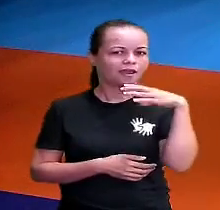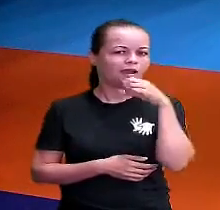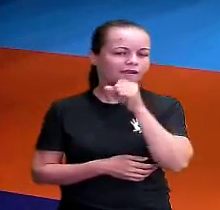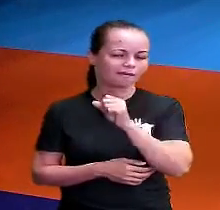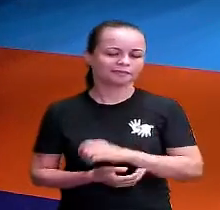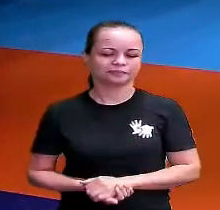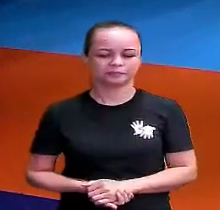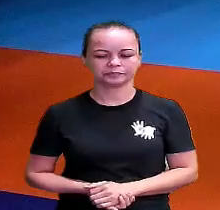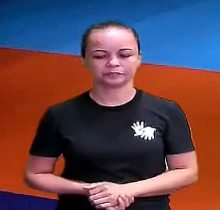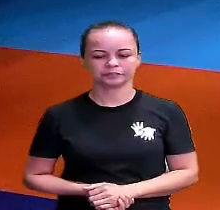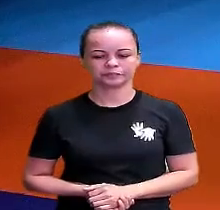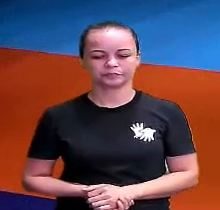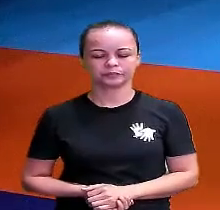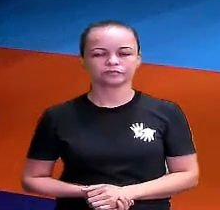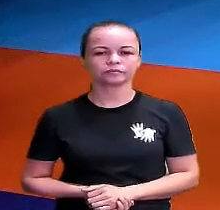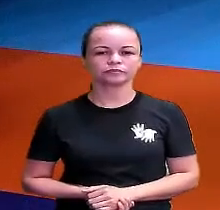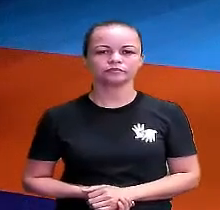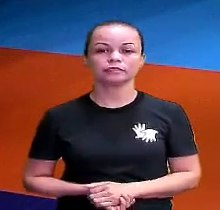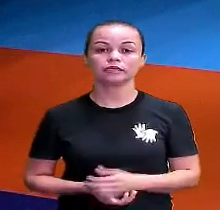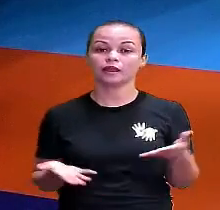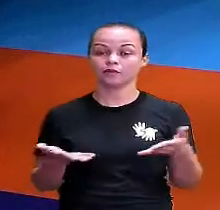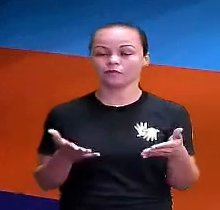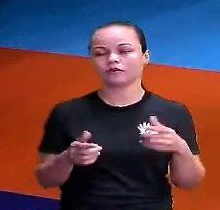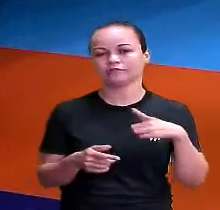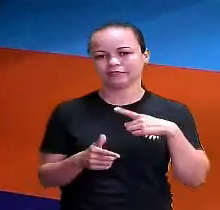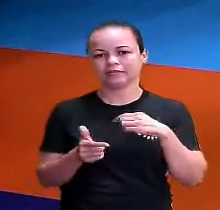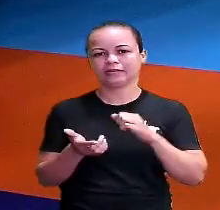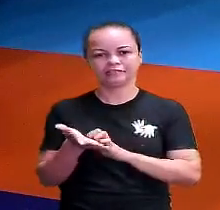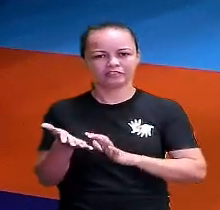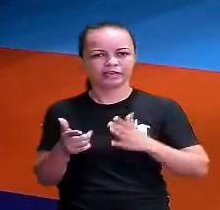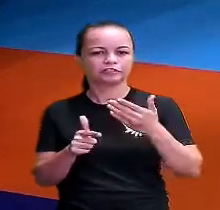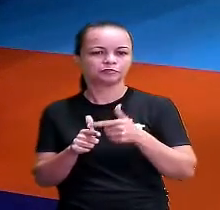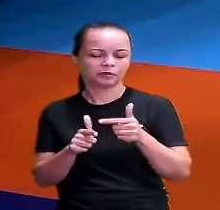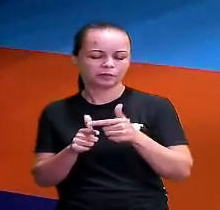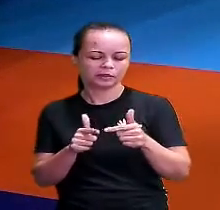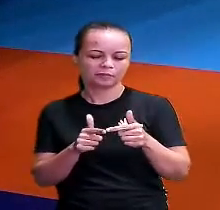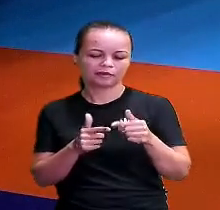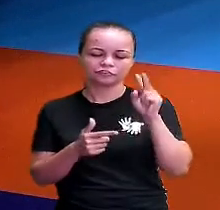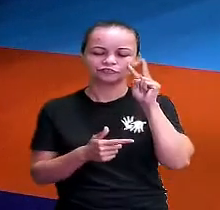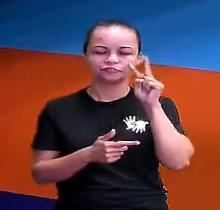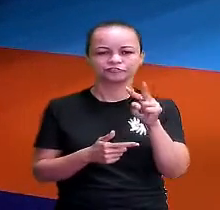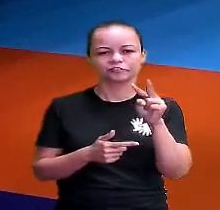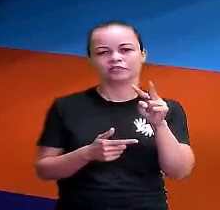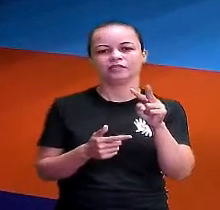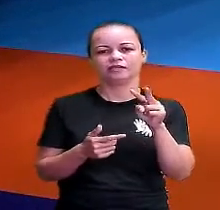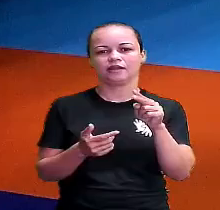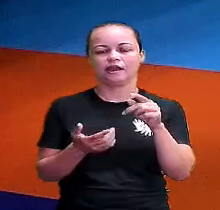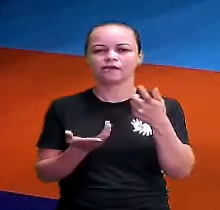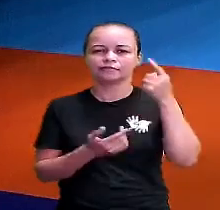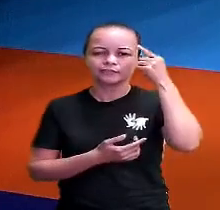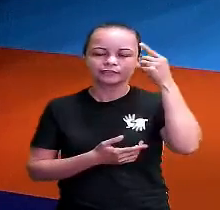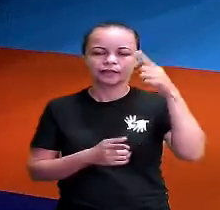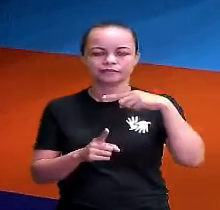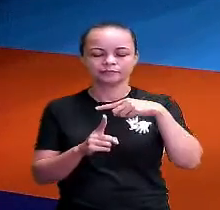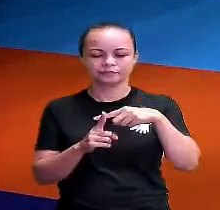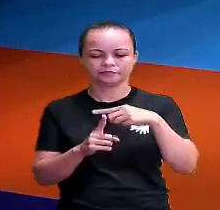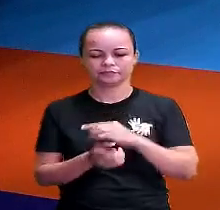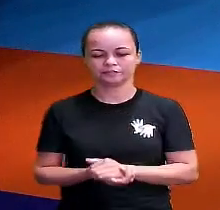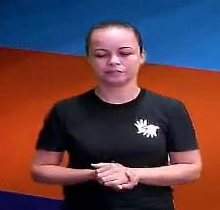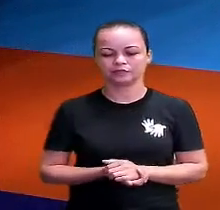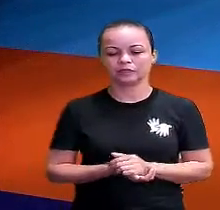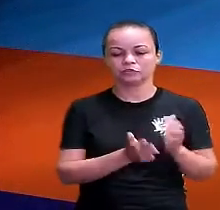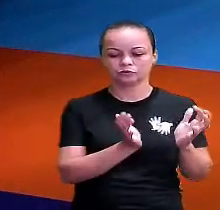bom? Vamos agora fazer nossos probleminhas para a gente ver as ideias de adição, tá? 2 turmas do